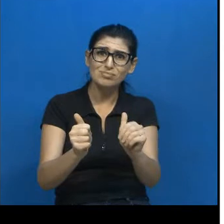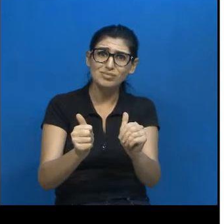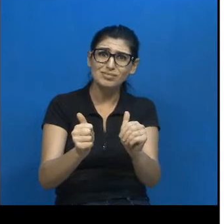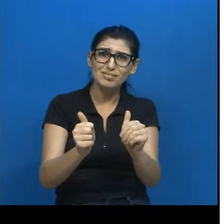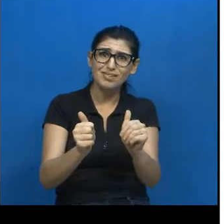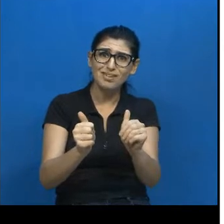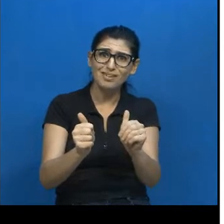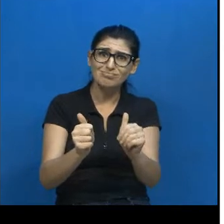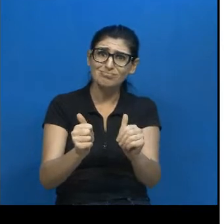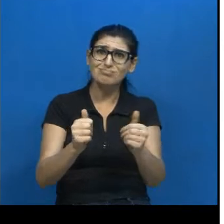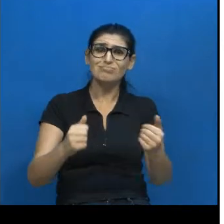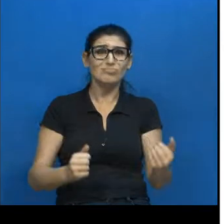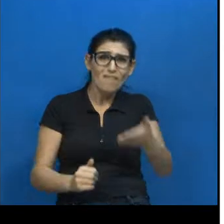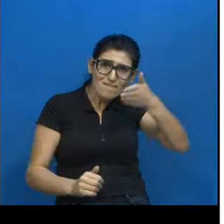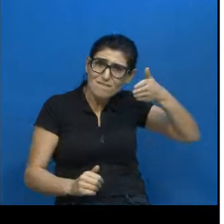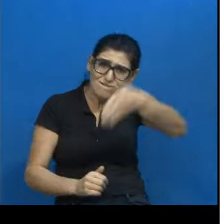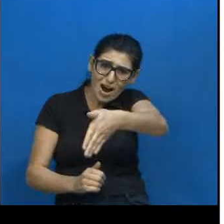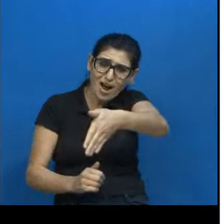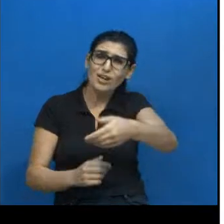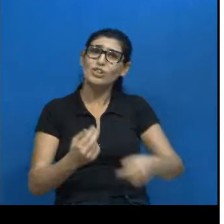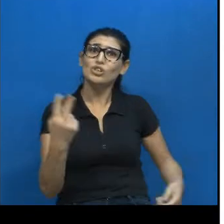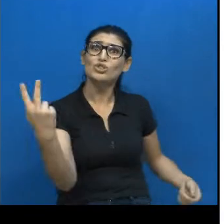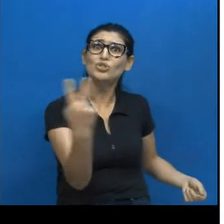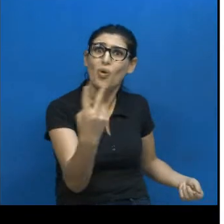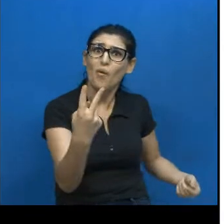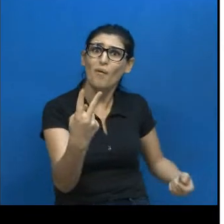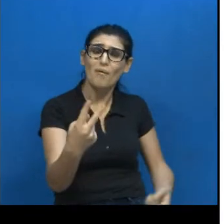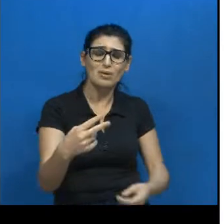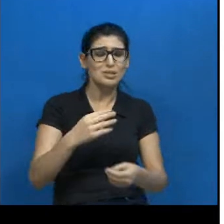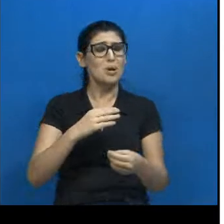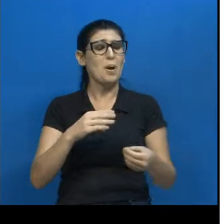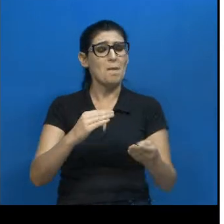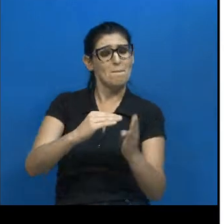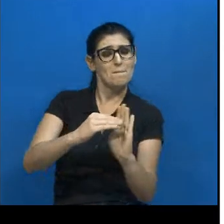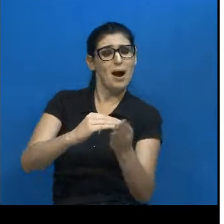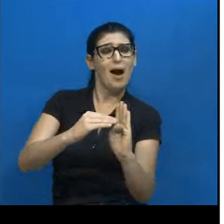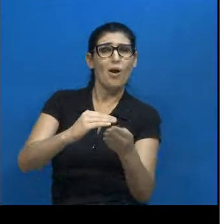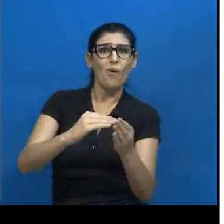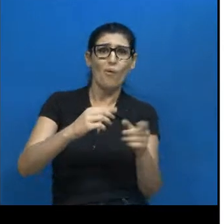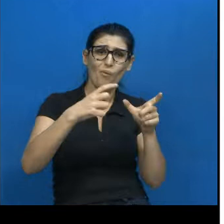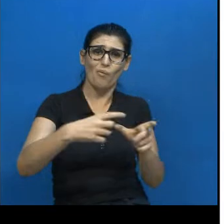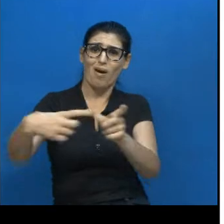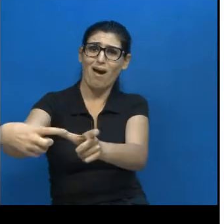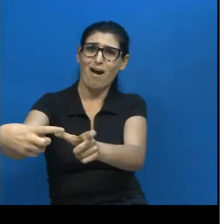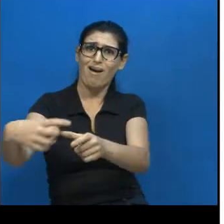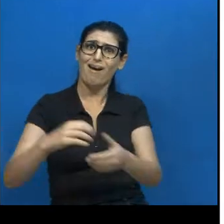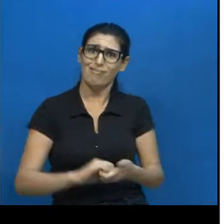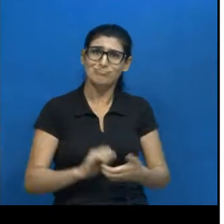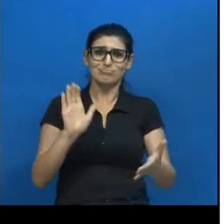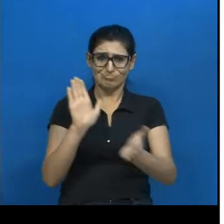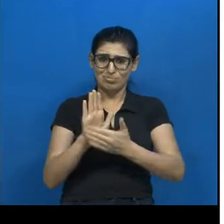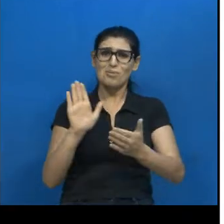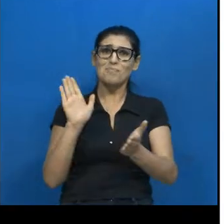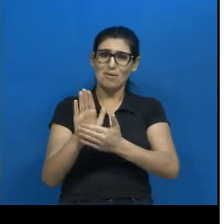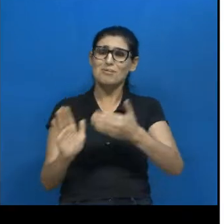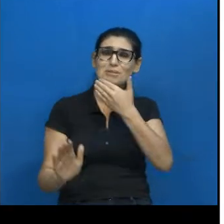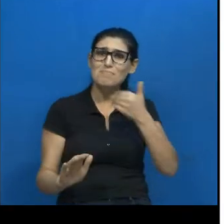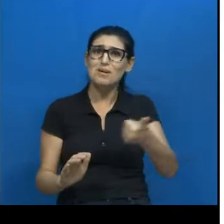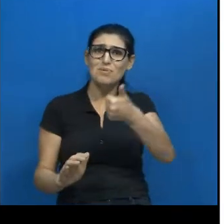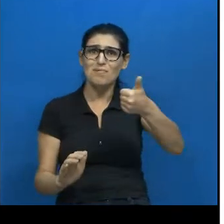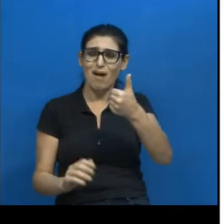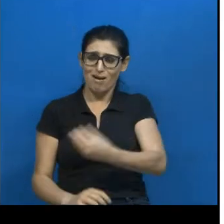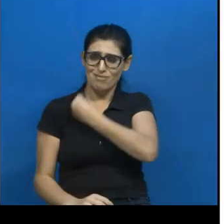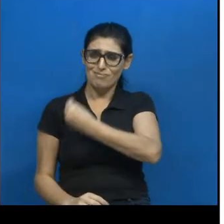Então quando o que a gente está mostrando para vocês aqui são propostas de a gente melhorar para os passageiros,